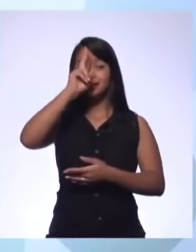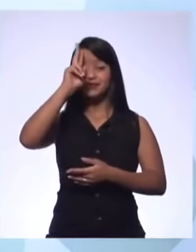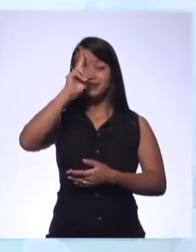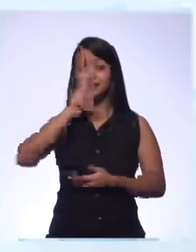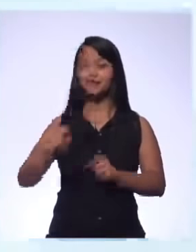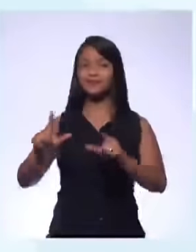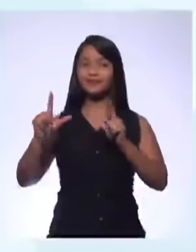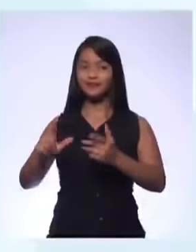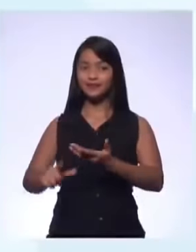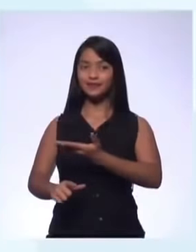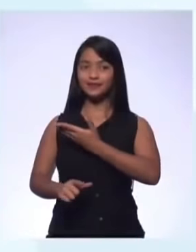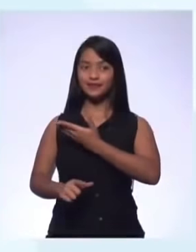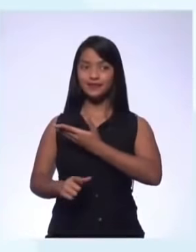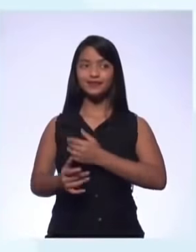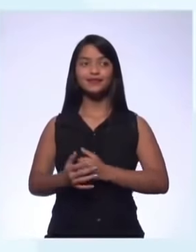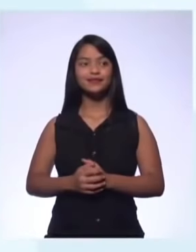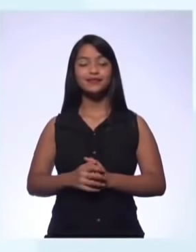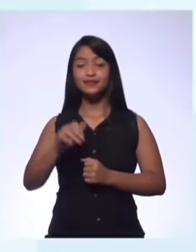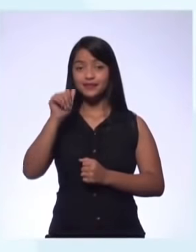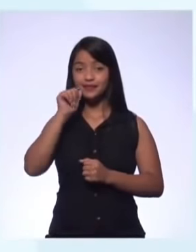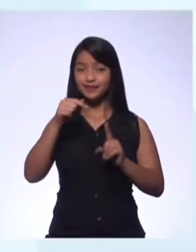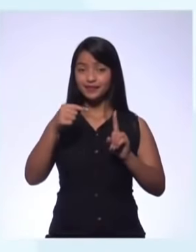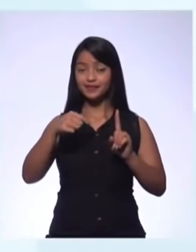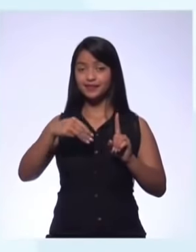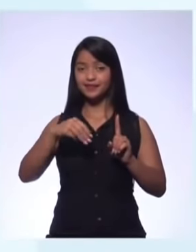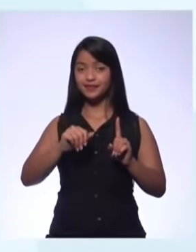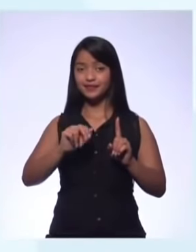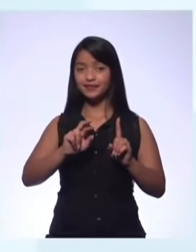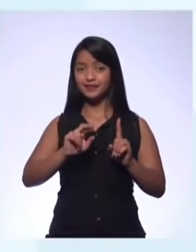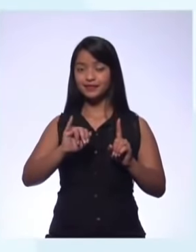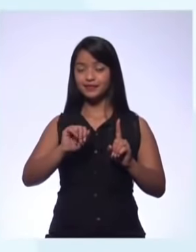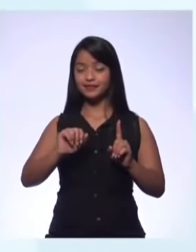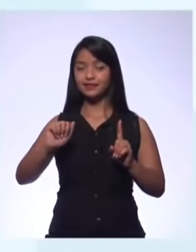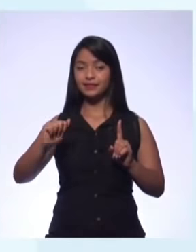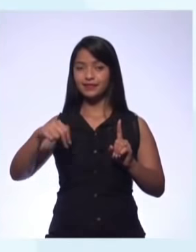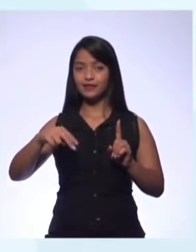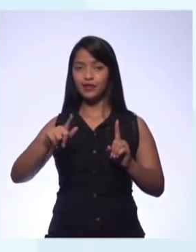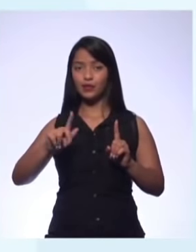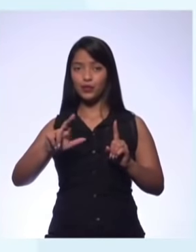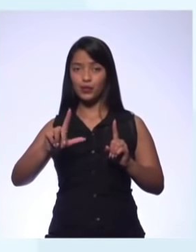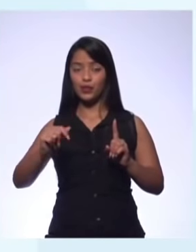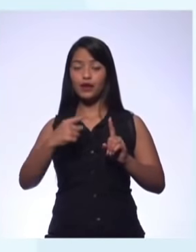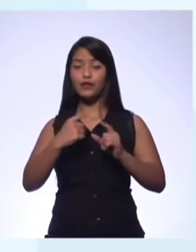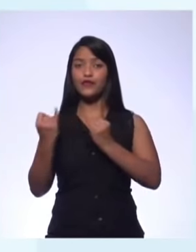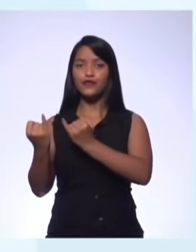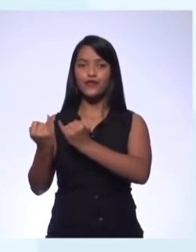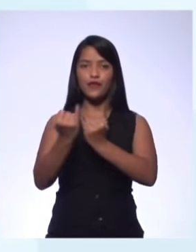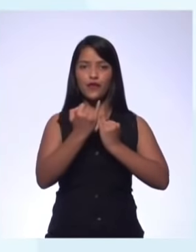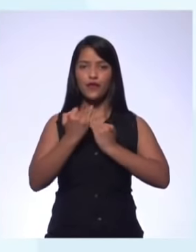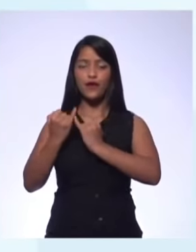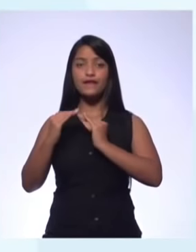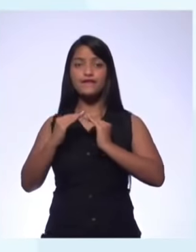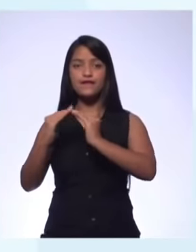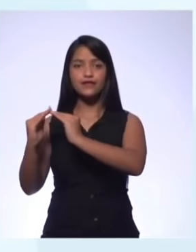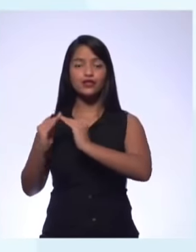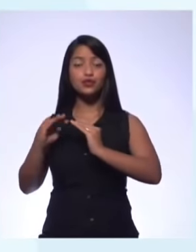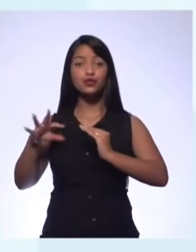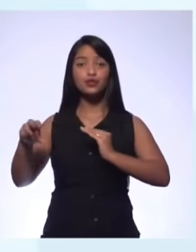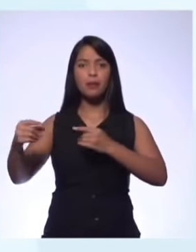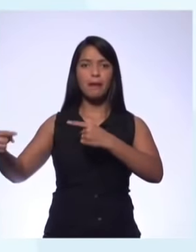TV. Maria Angula era uma menina fofoqueira que adorava arrumar confusão entre os vizinhos e vivia para